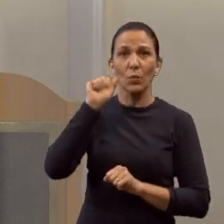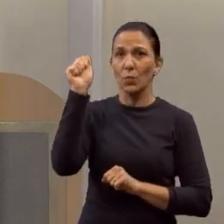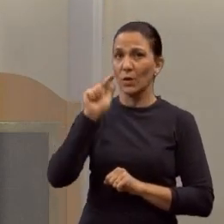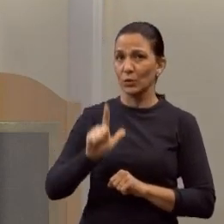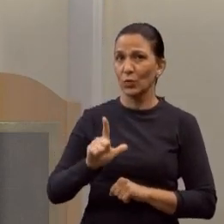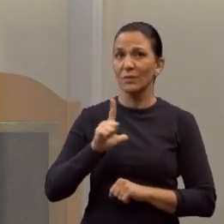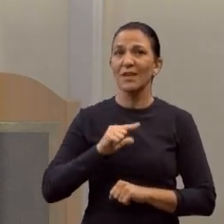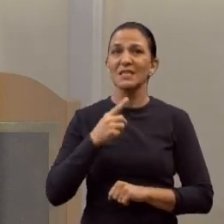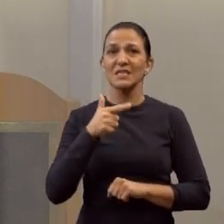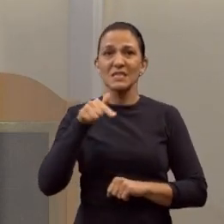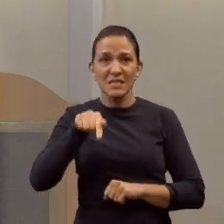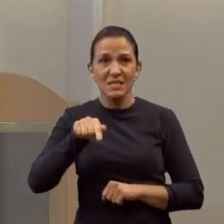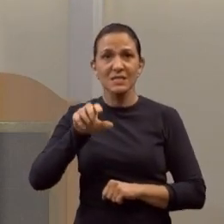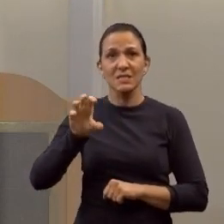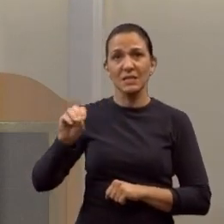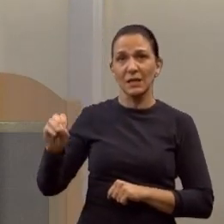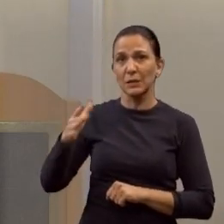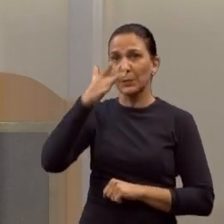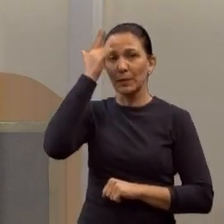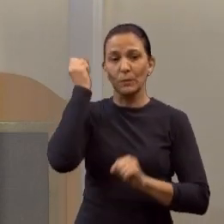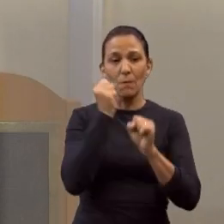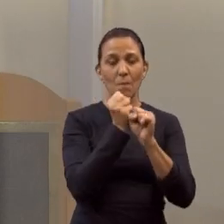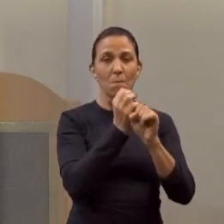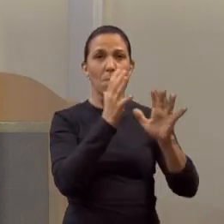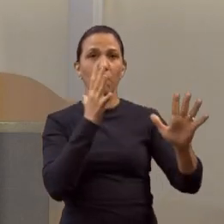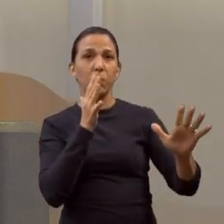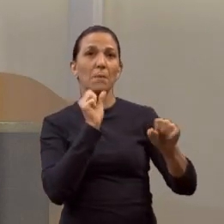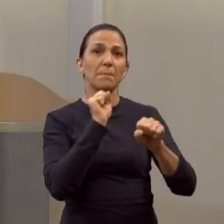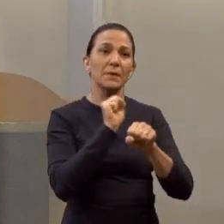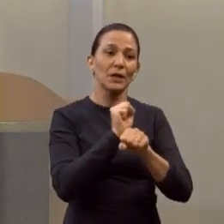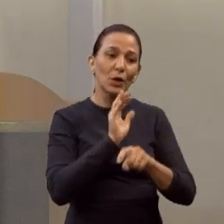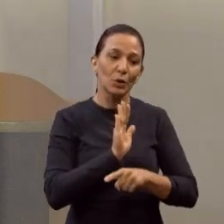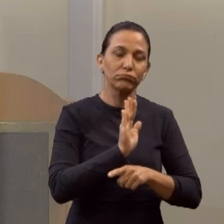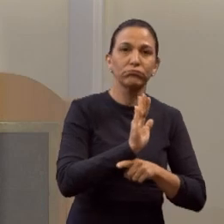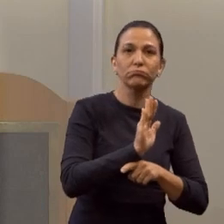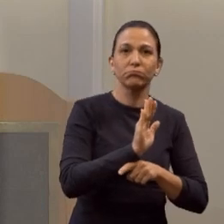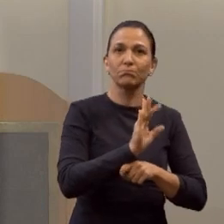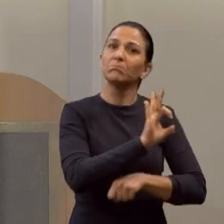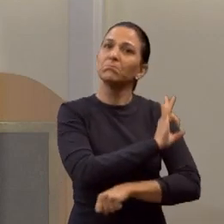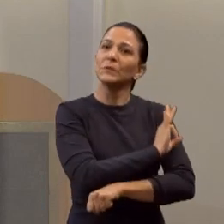com 700 pessoas apesadas na fila, precisamos de ajuda e precisamos